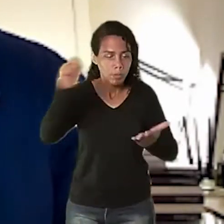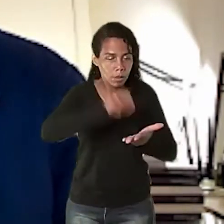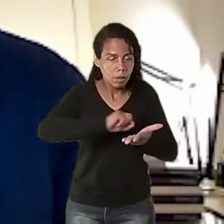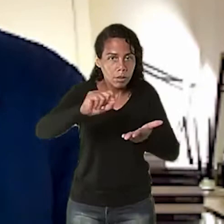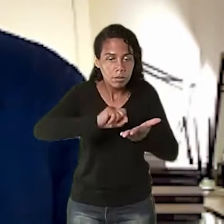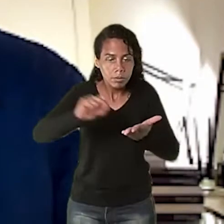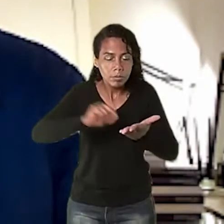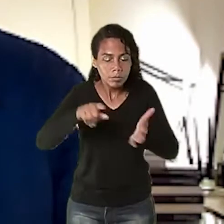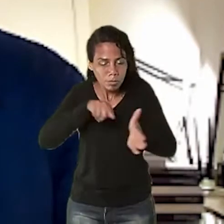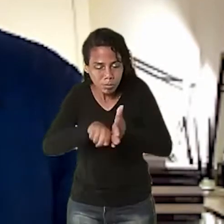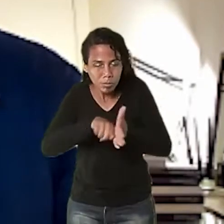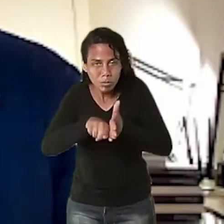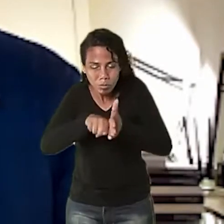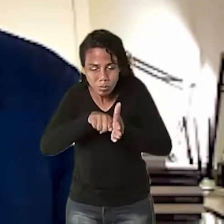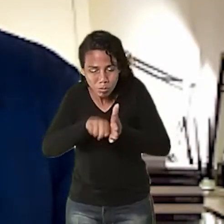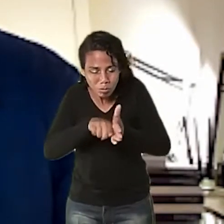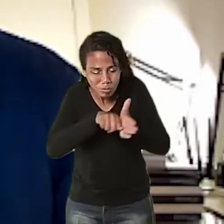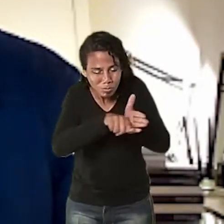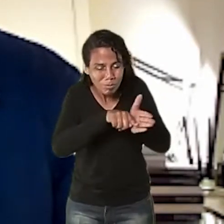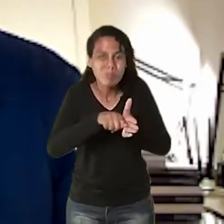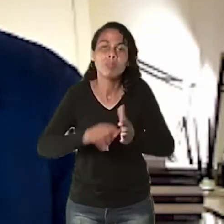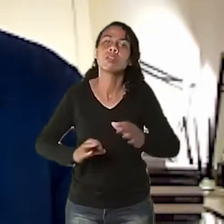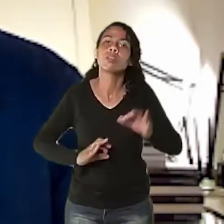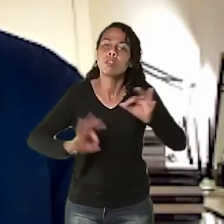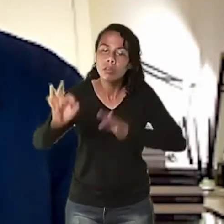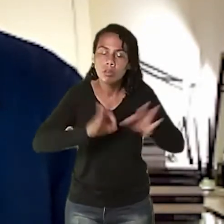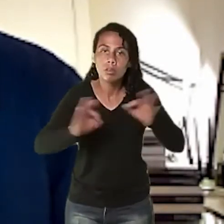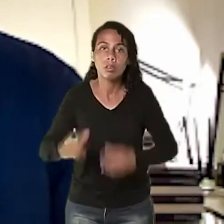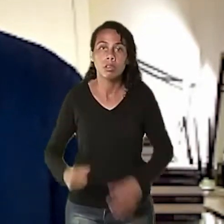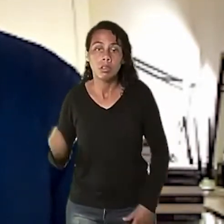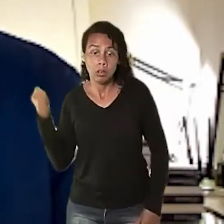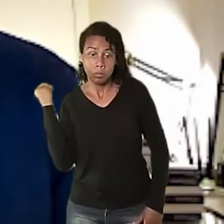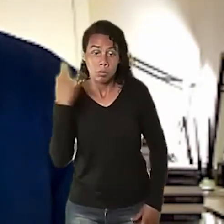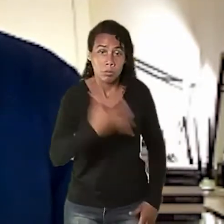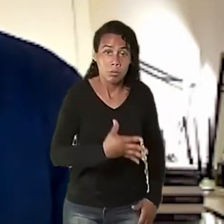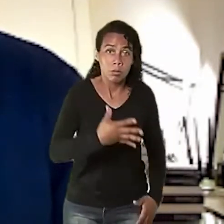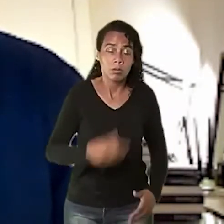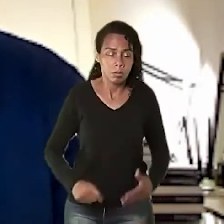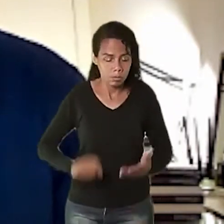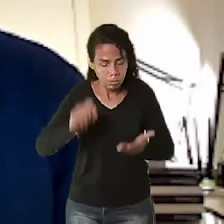você mesmo por e-mail de madrugada há 10 anos, no meio de uma viagem.